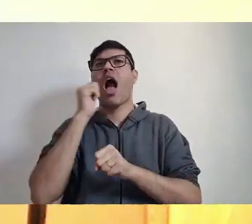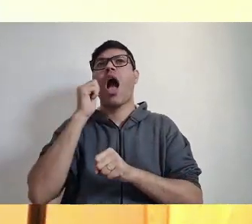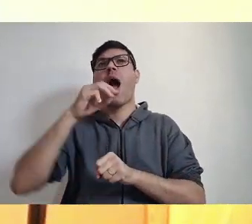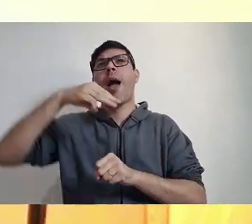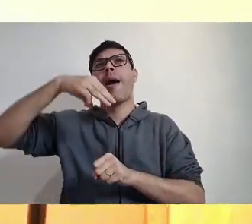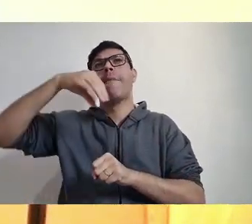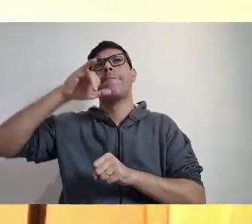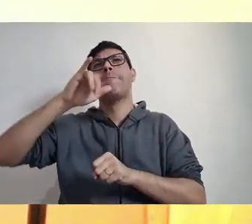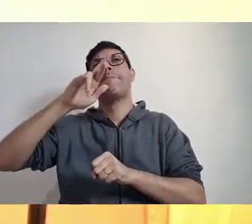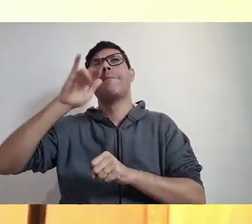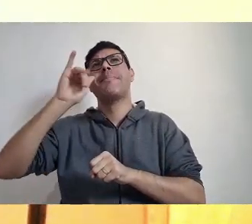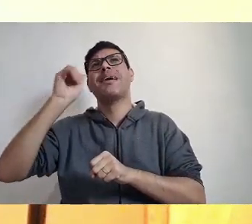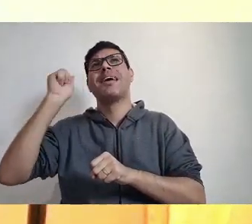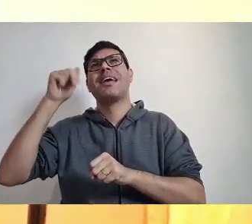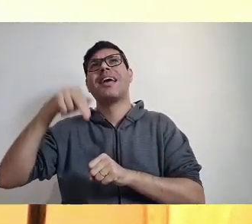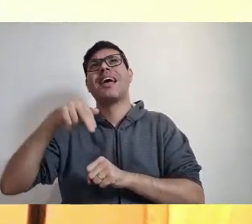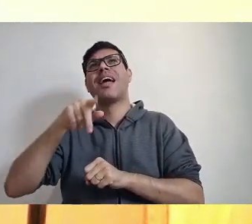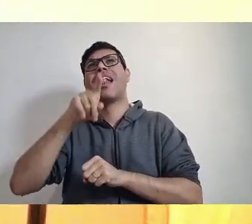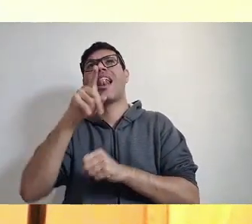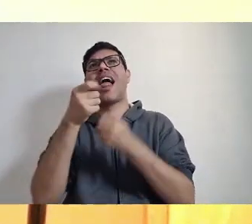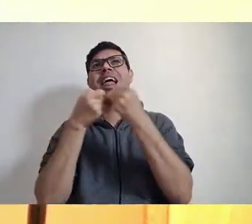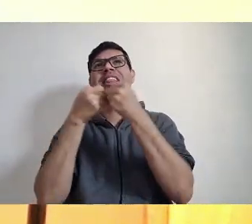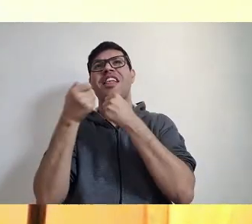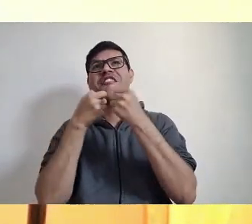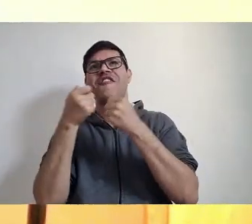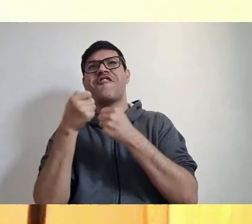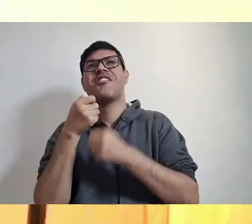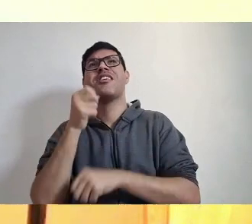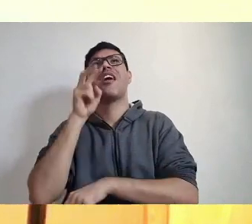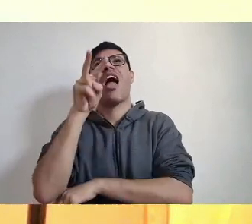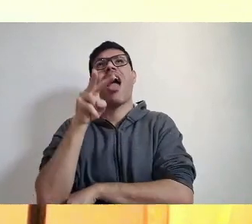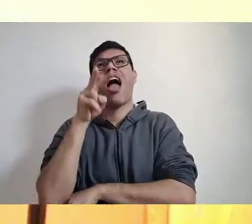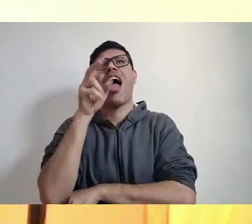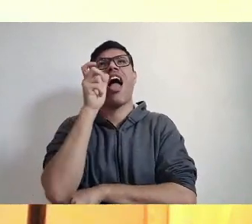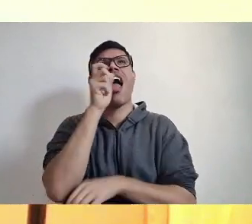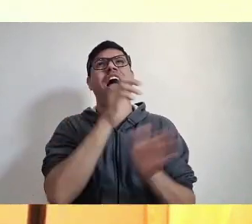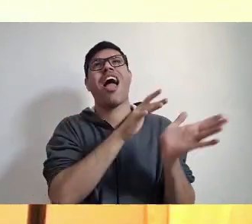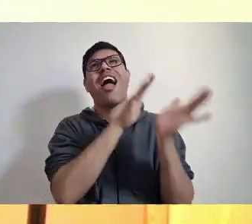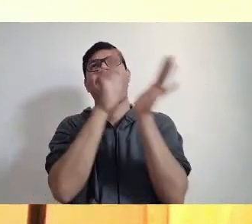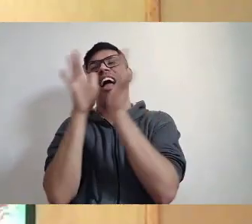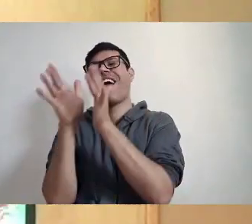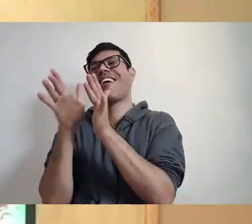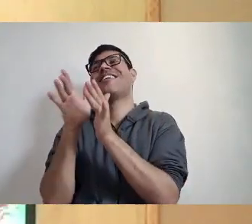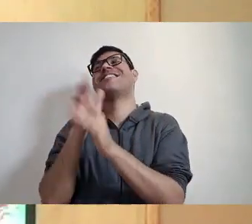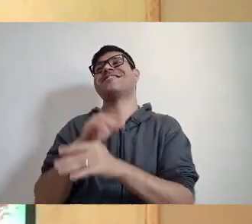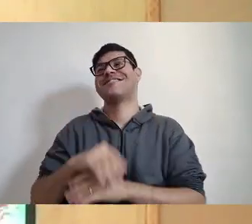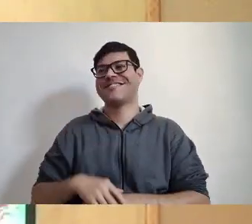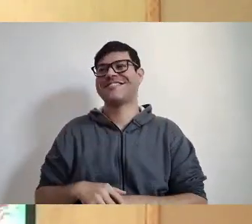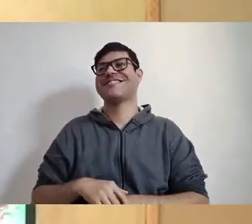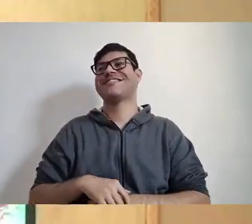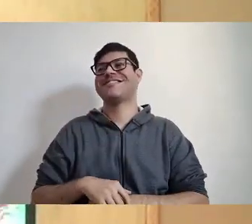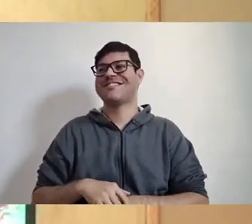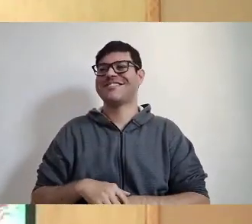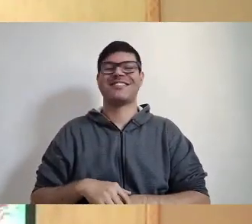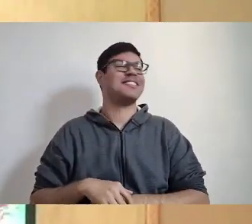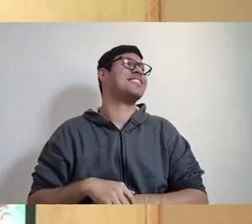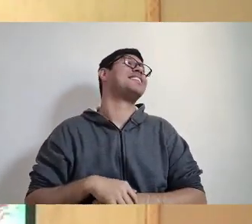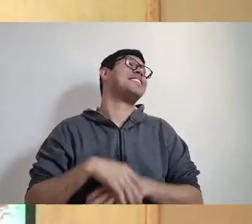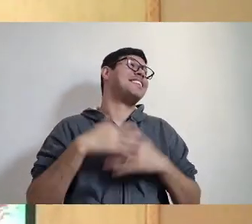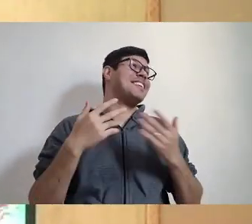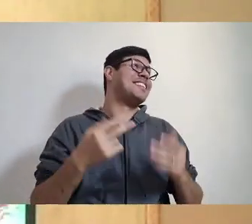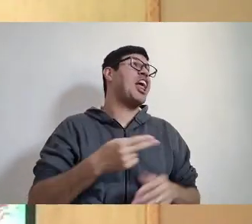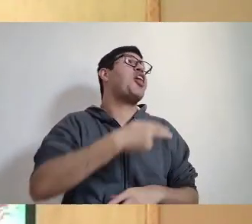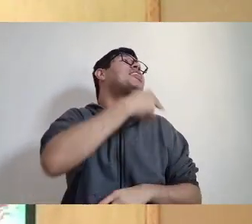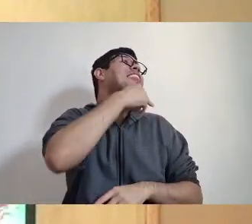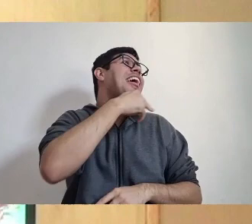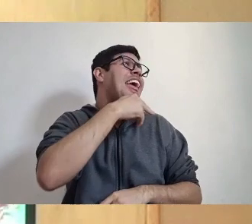aquele rapaz, aquele homem velho. Não. É. Gostoso do seu neto, alguém vira e fala, olha, né?